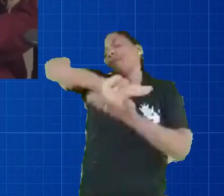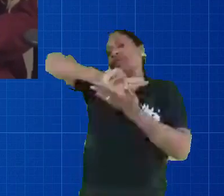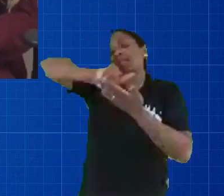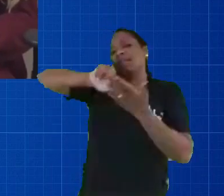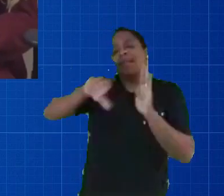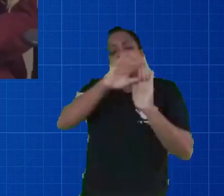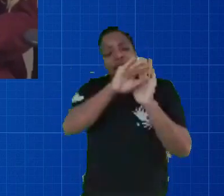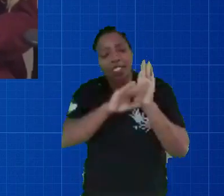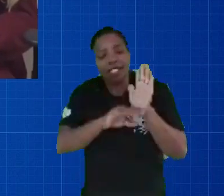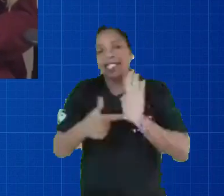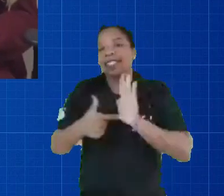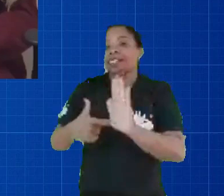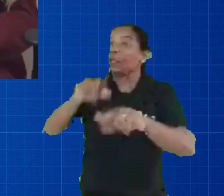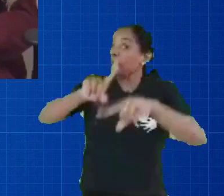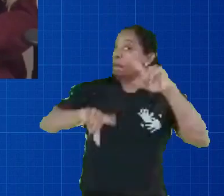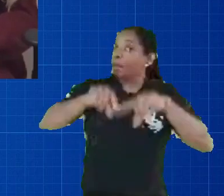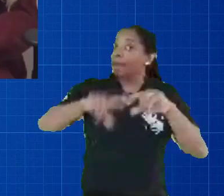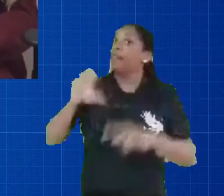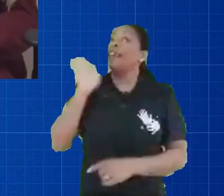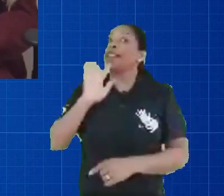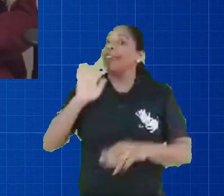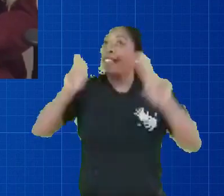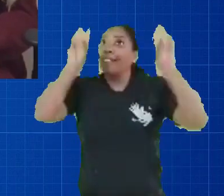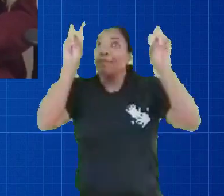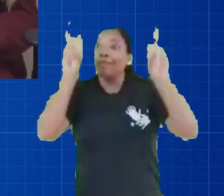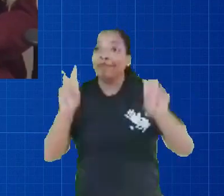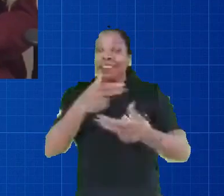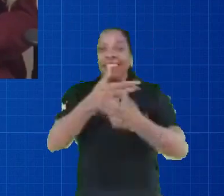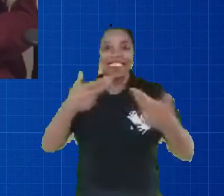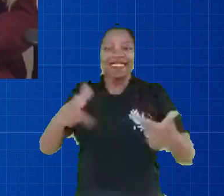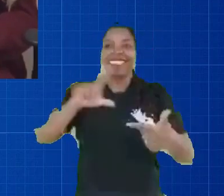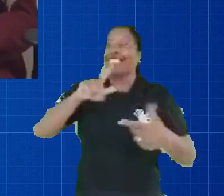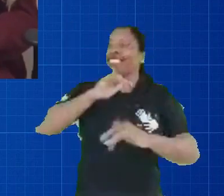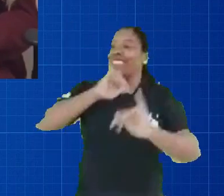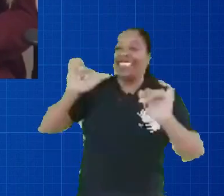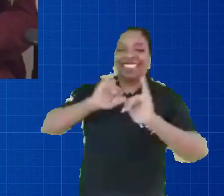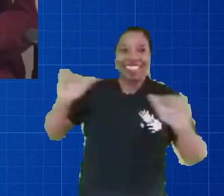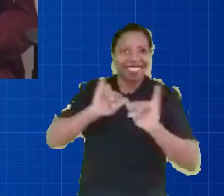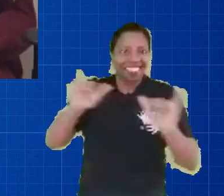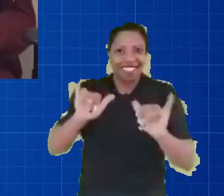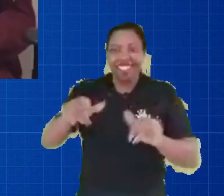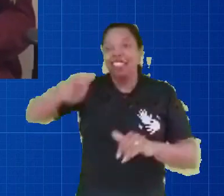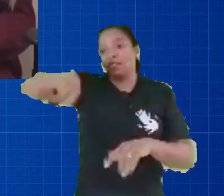bem rico de informação, que vale a pena todo mundo estar conferindo. Vai todo mês para as unidades escolares.